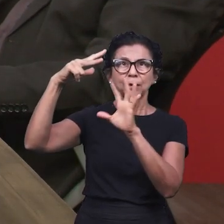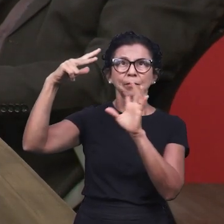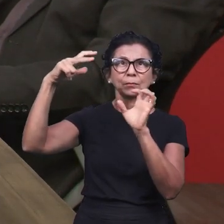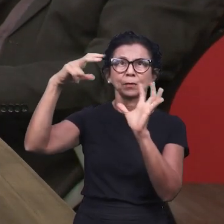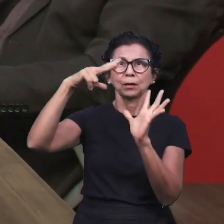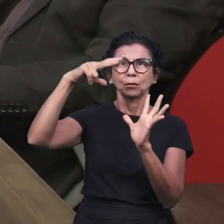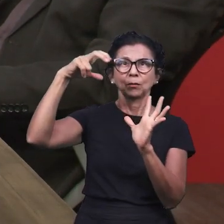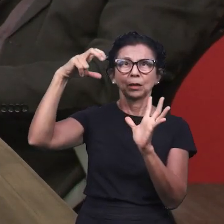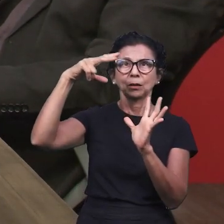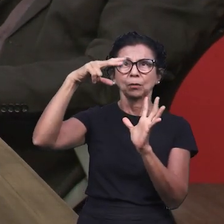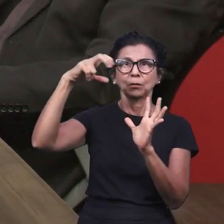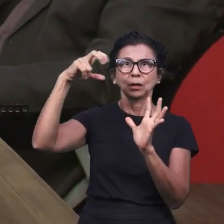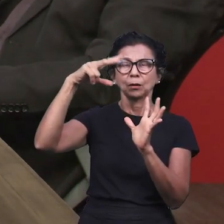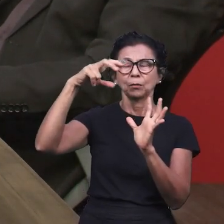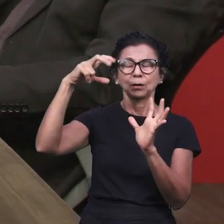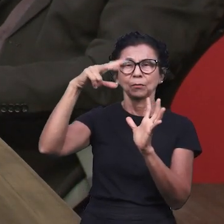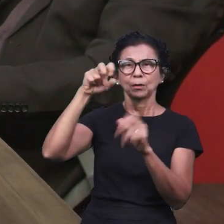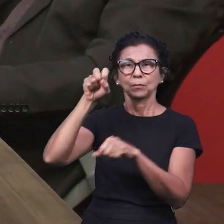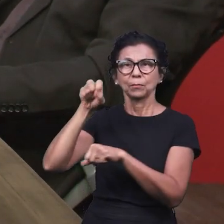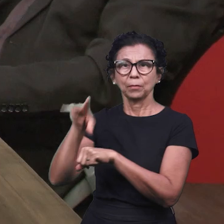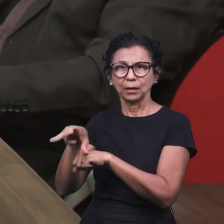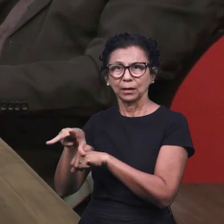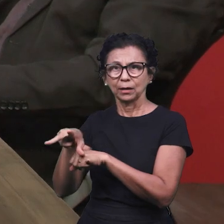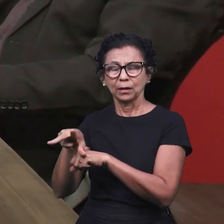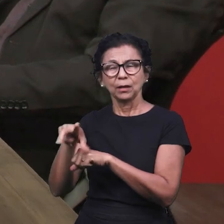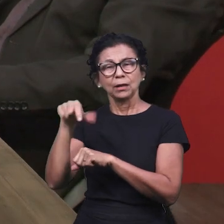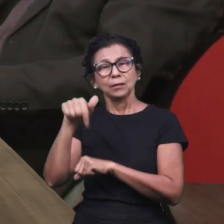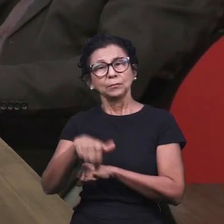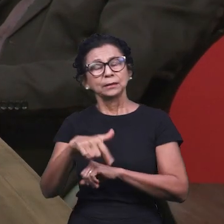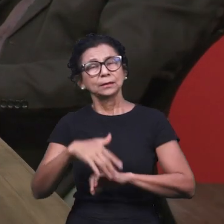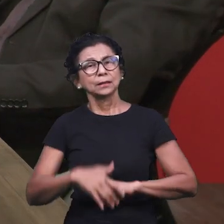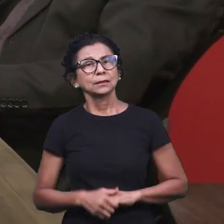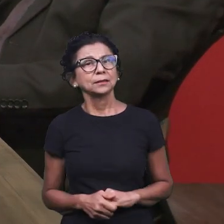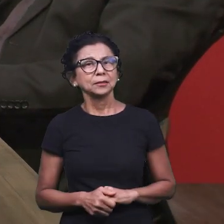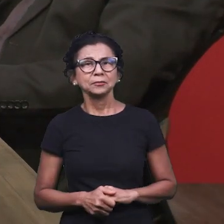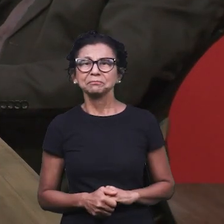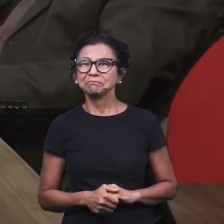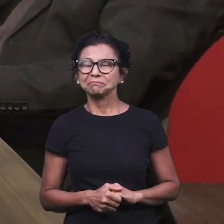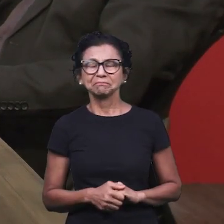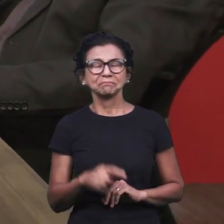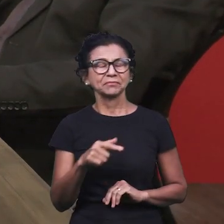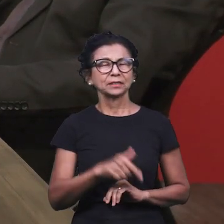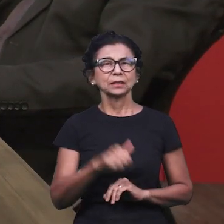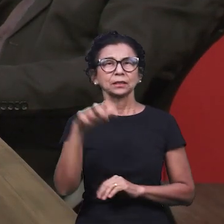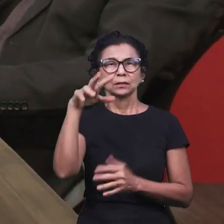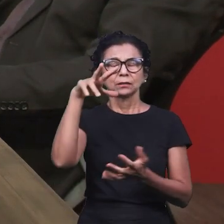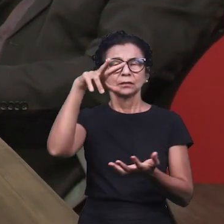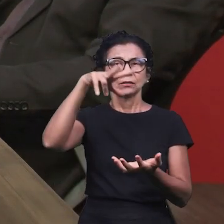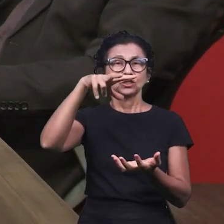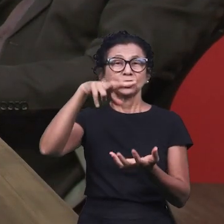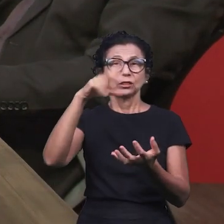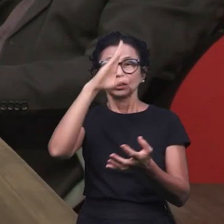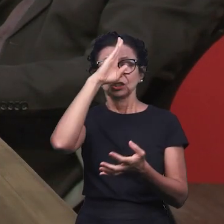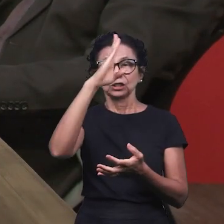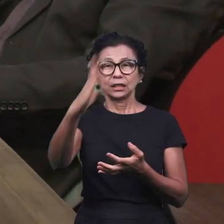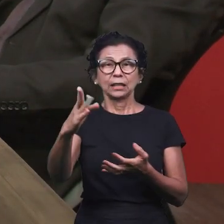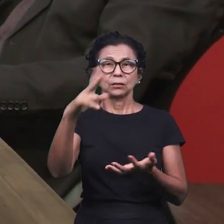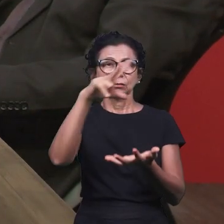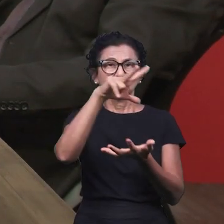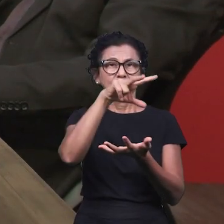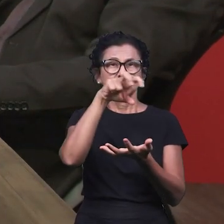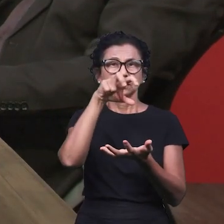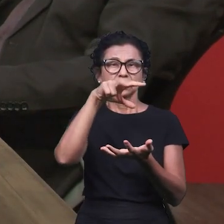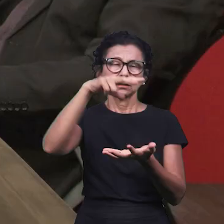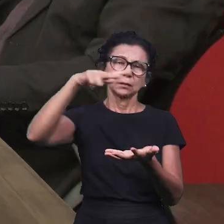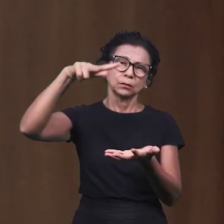as distâncias, né? Então imagina se não houvesse o satélite, né, como que nós